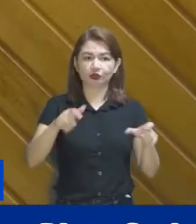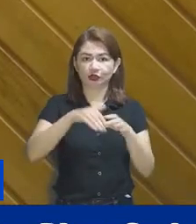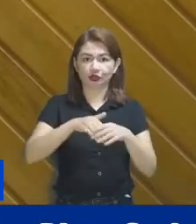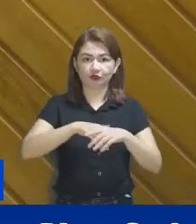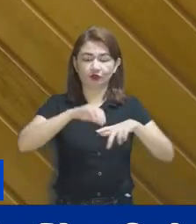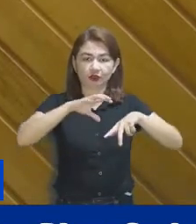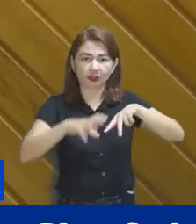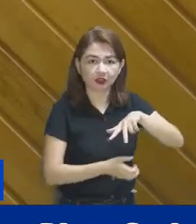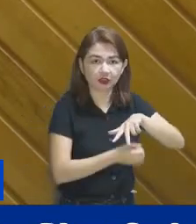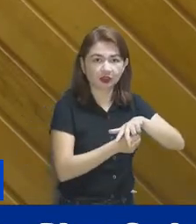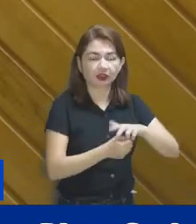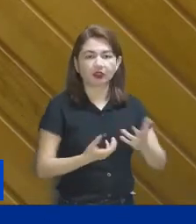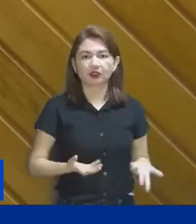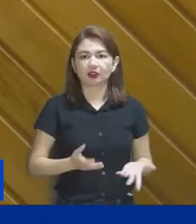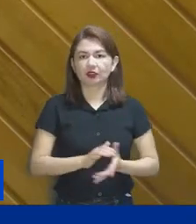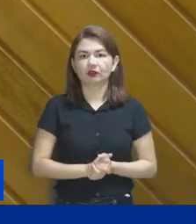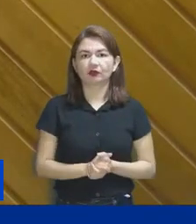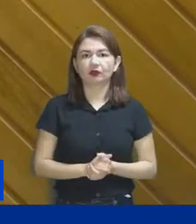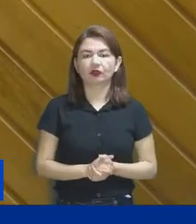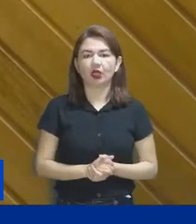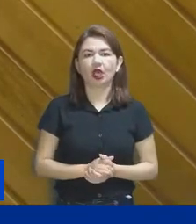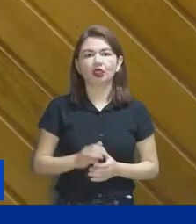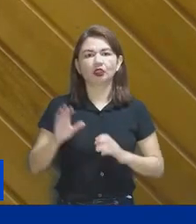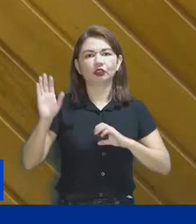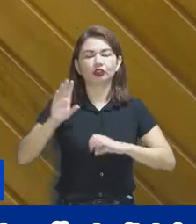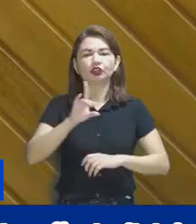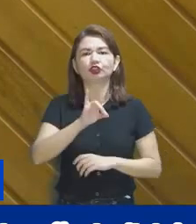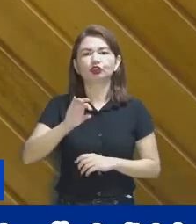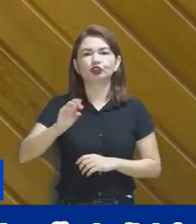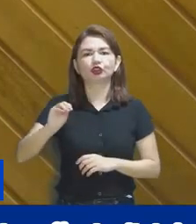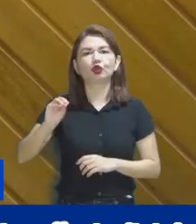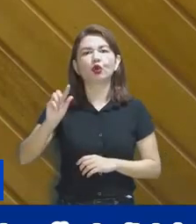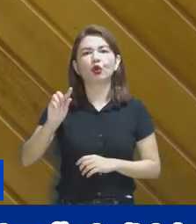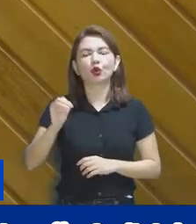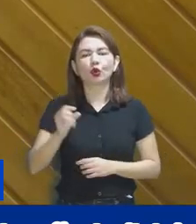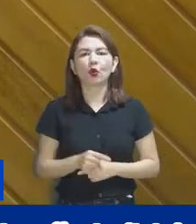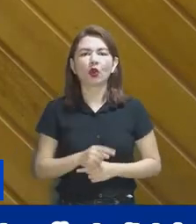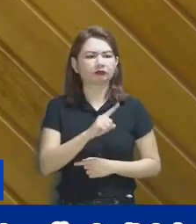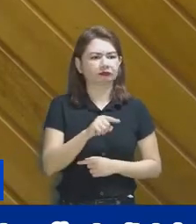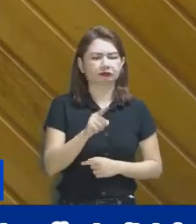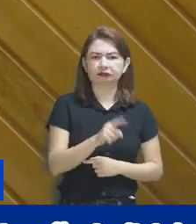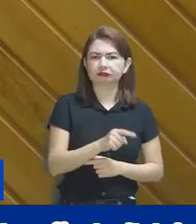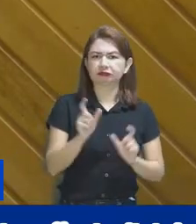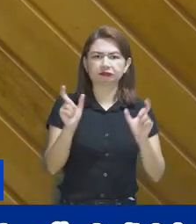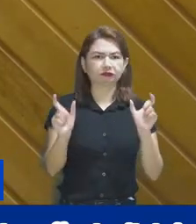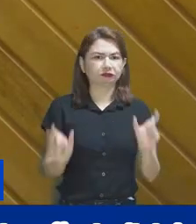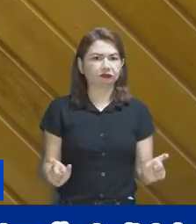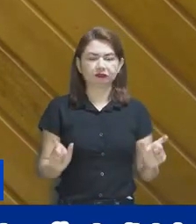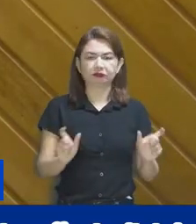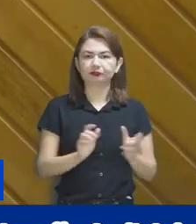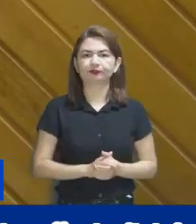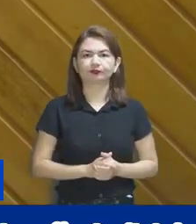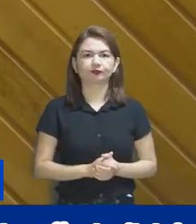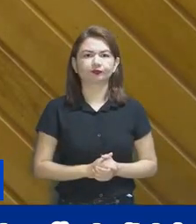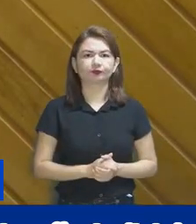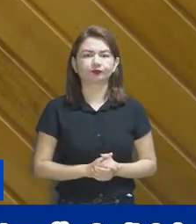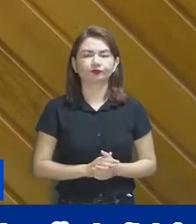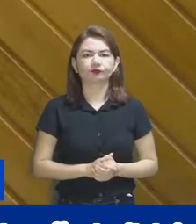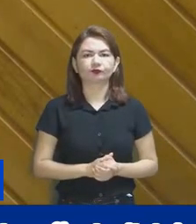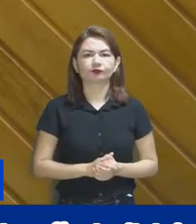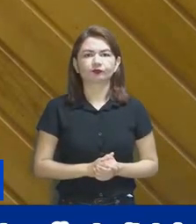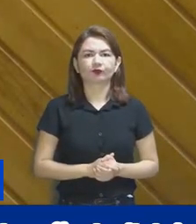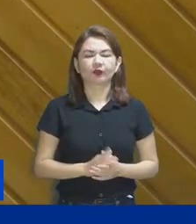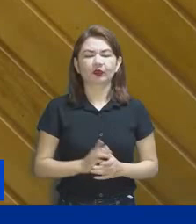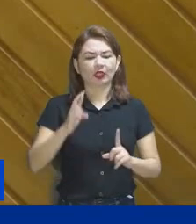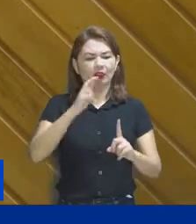com a figura do senhor Diogo Sênior, pede a improcedência de ambas, tanto da representação quanto da ação de